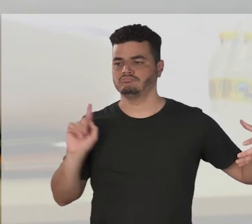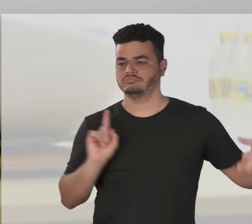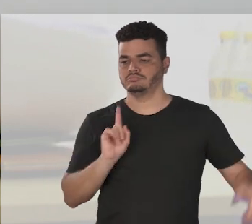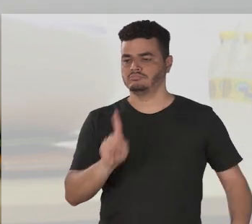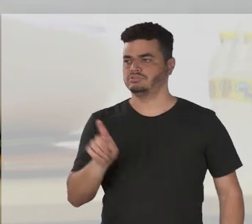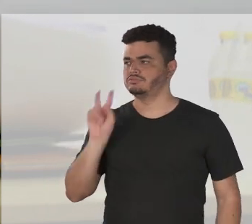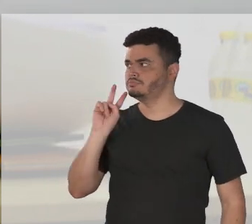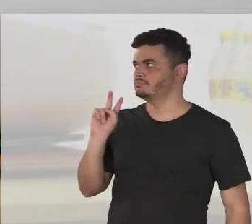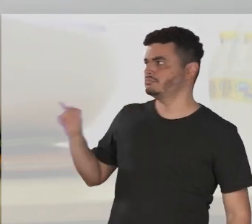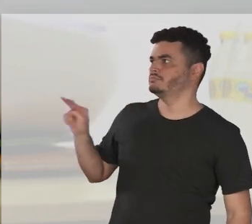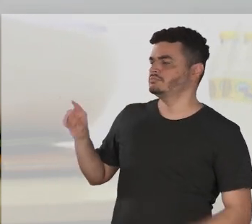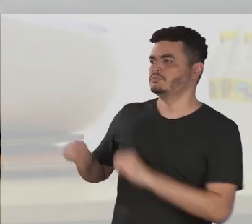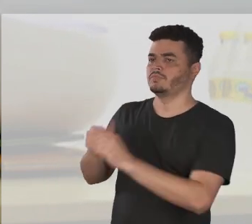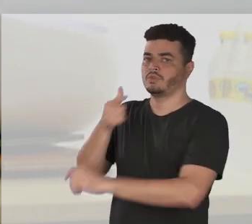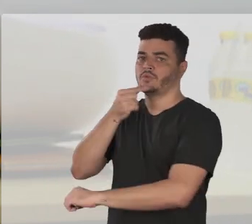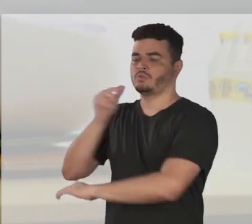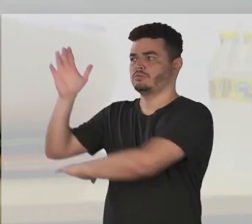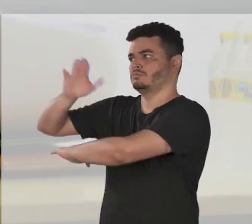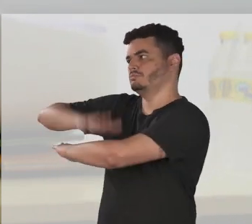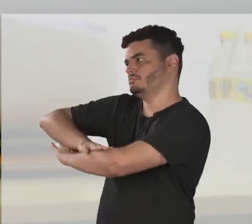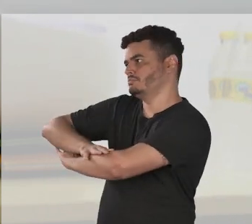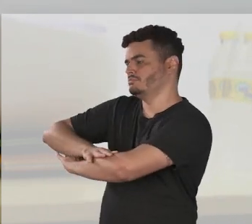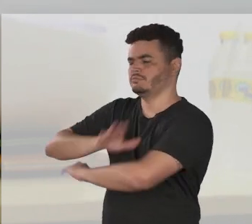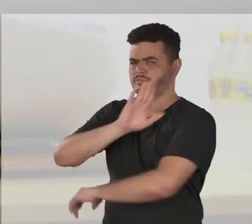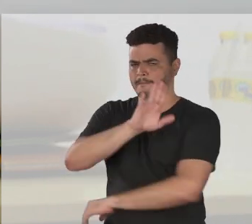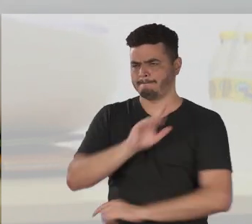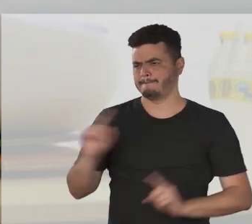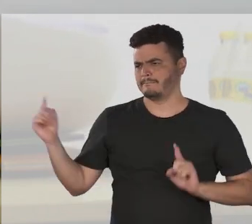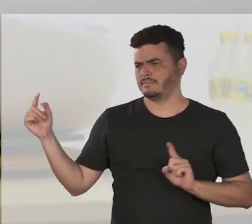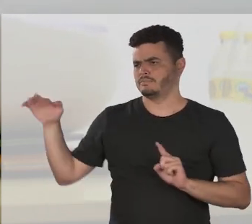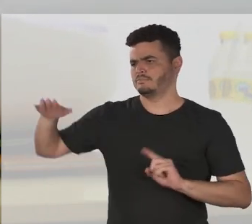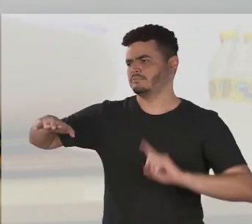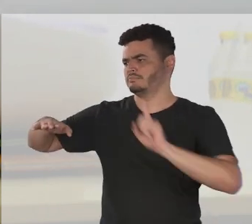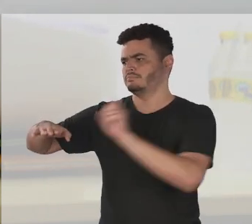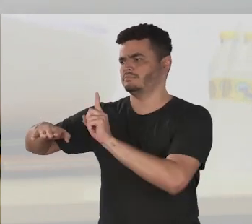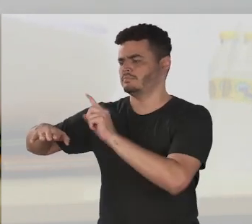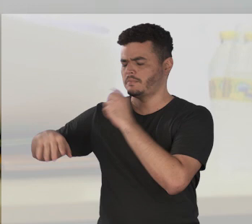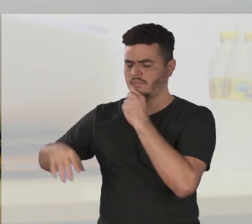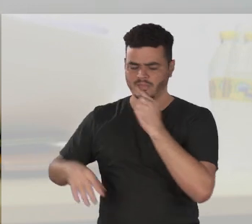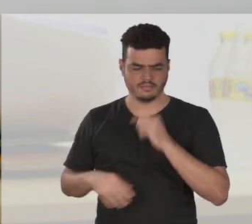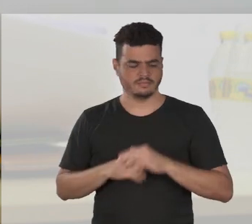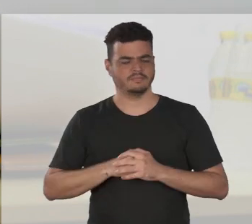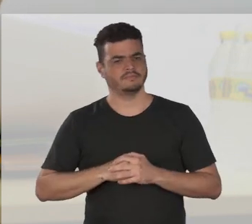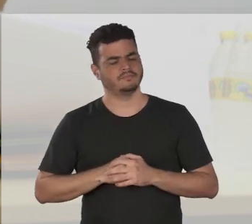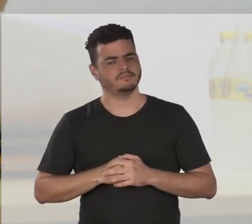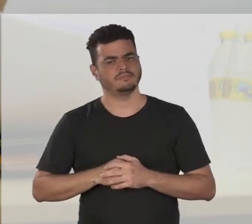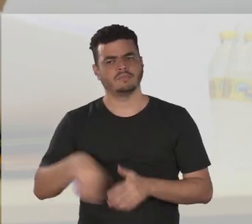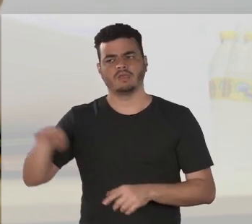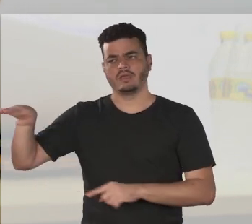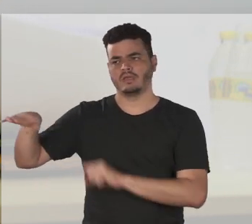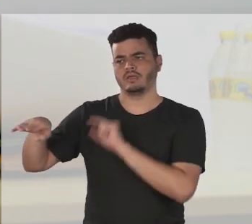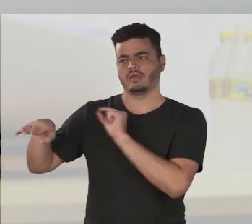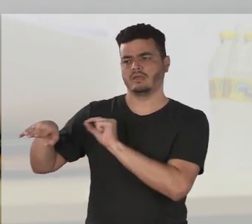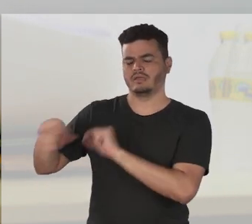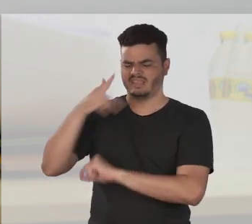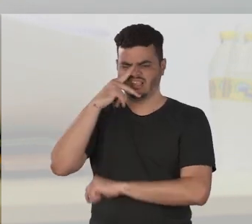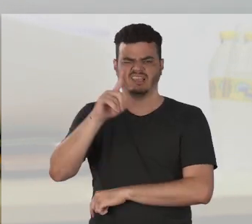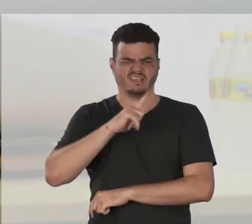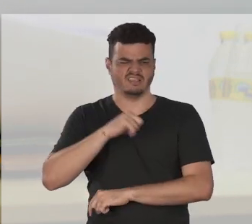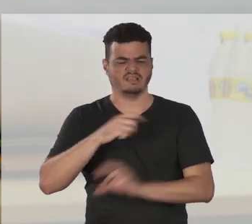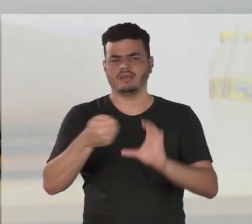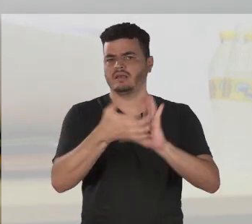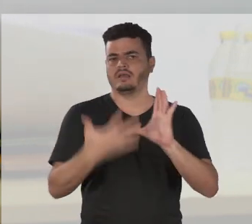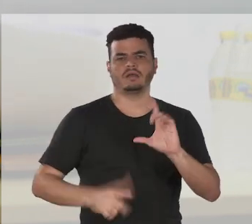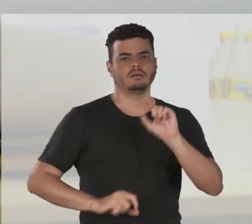homem que está recluso na sua casa, não acontecido, né? Não sei se né, até a casa tem os elementos